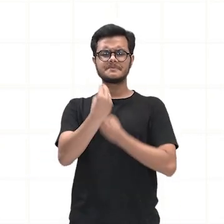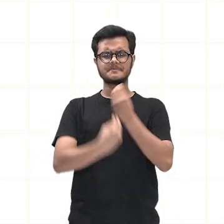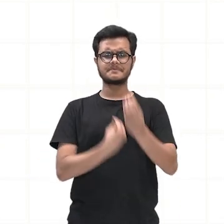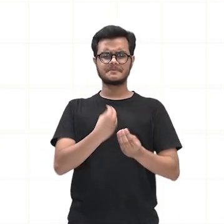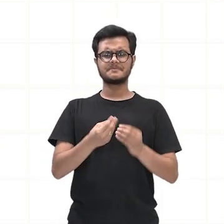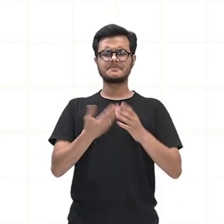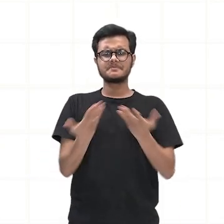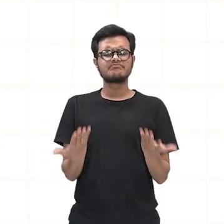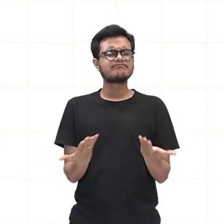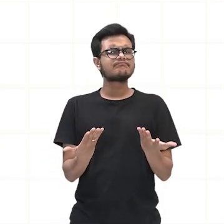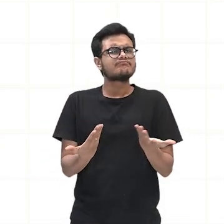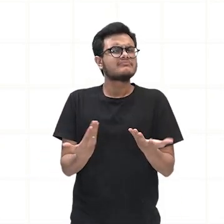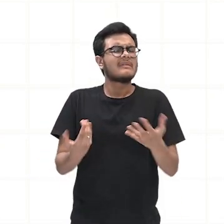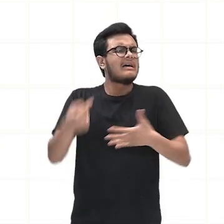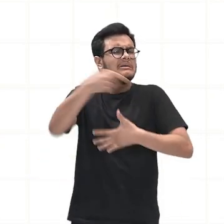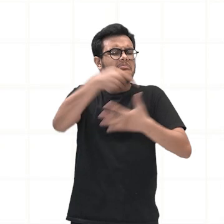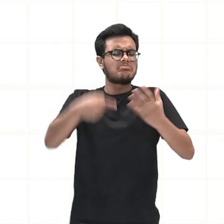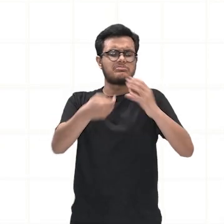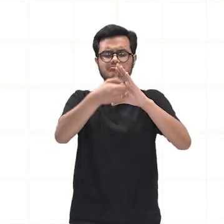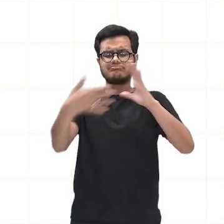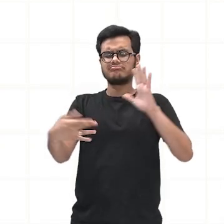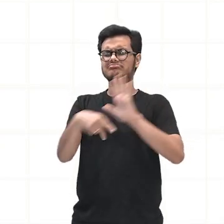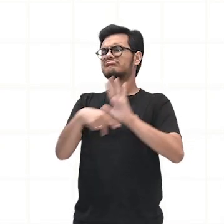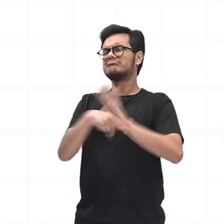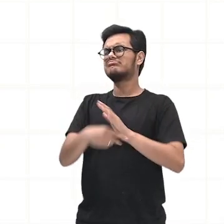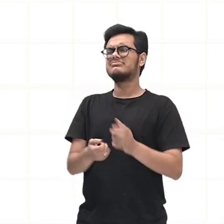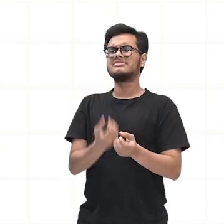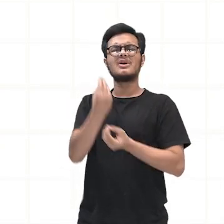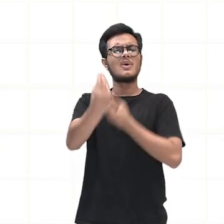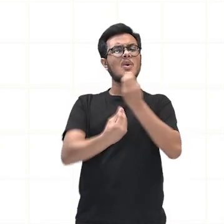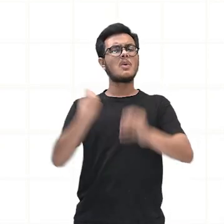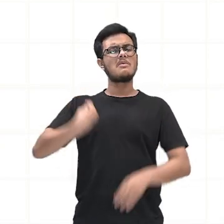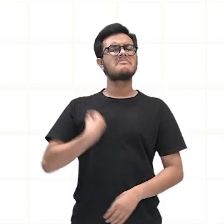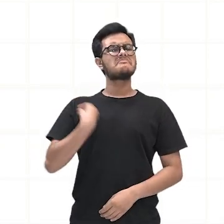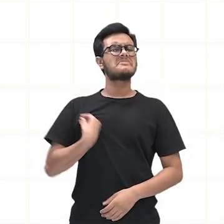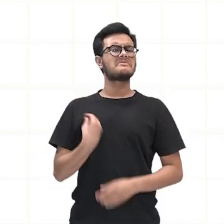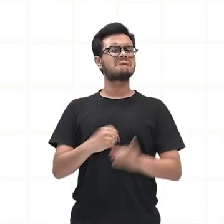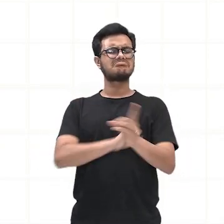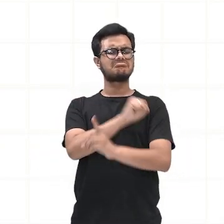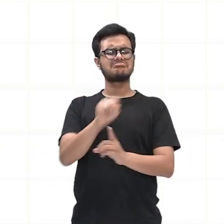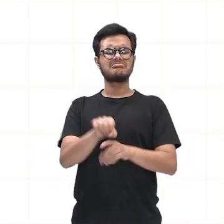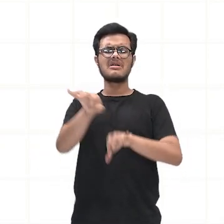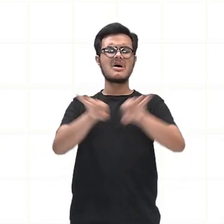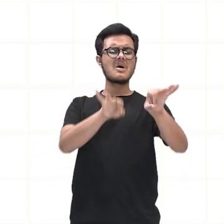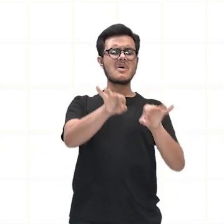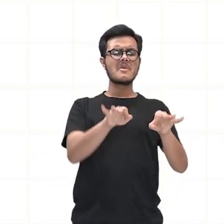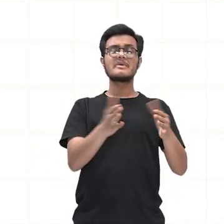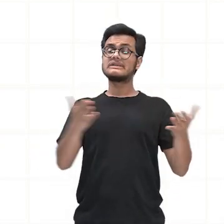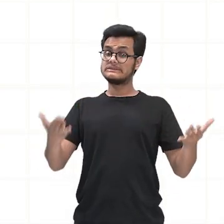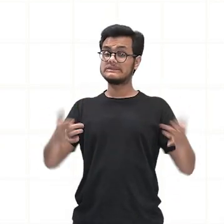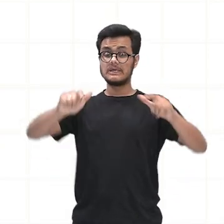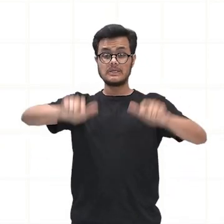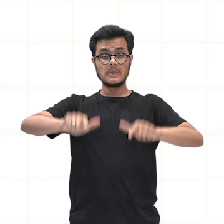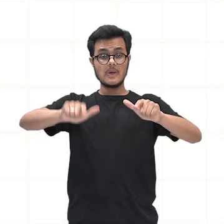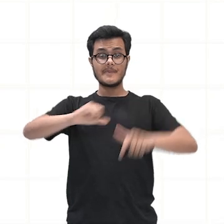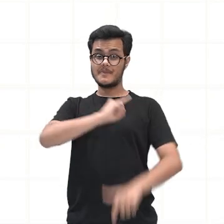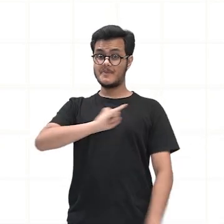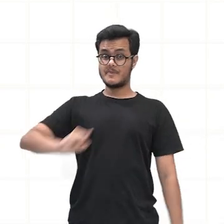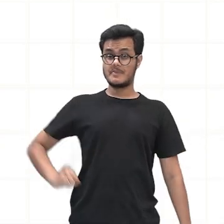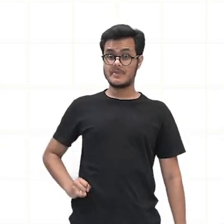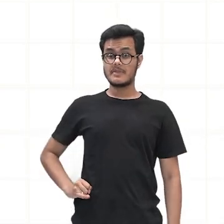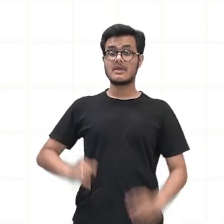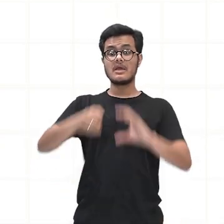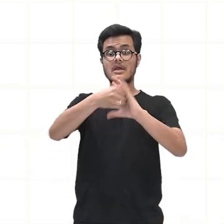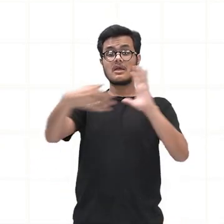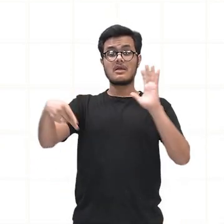era essa sociedade? Como ela era estruturada? Olha só, a sociedade no Império Bizantino era